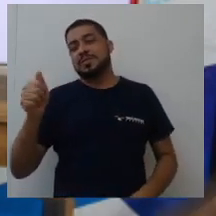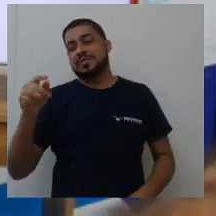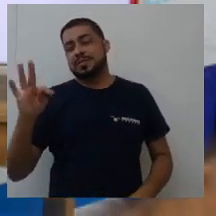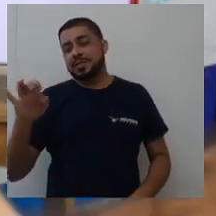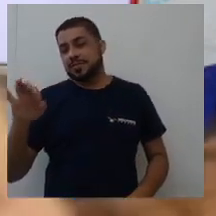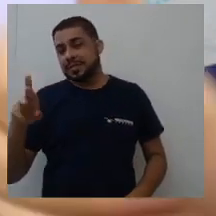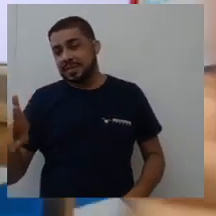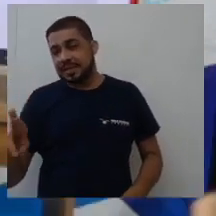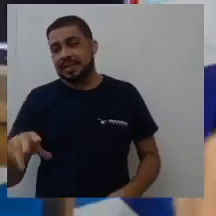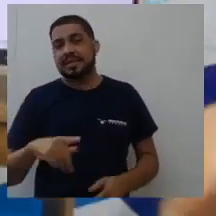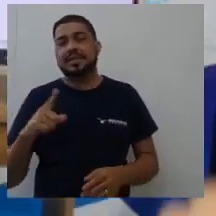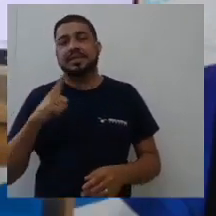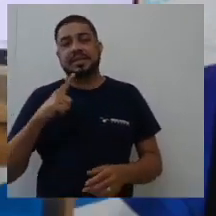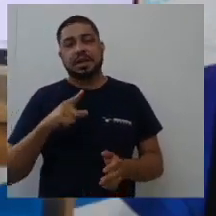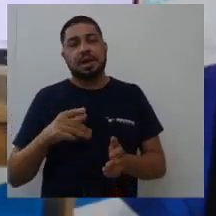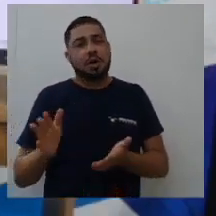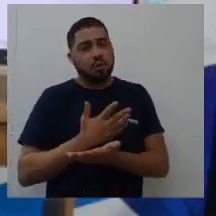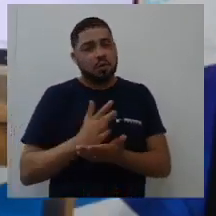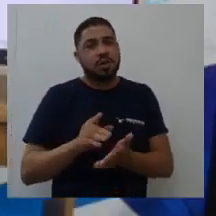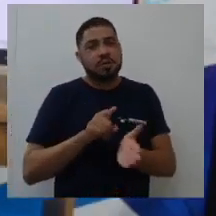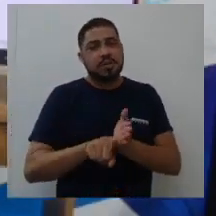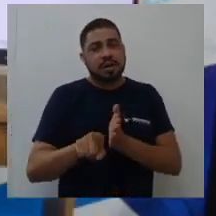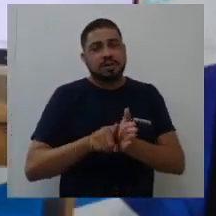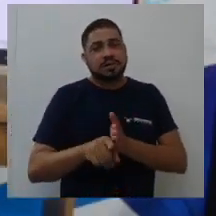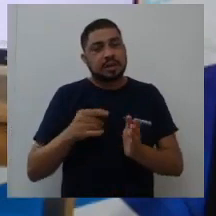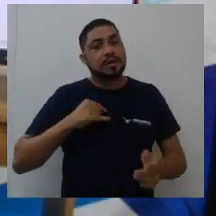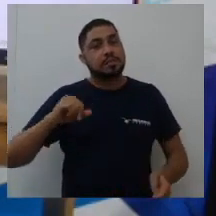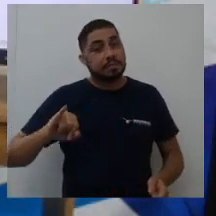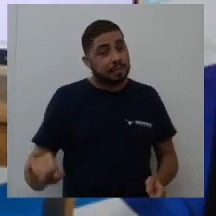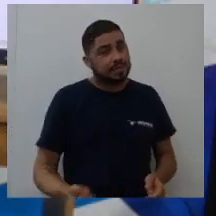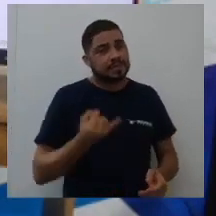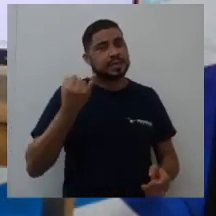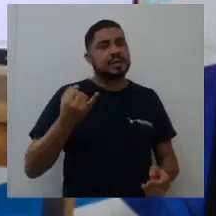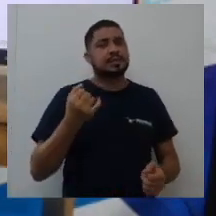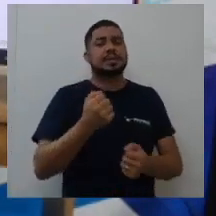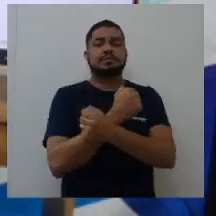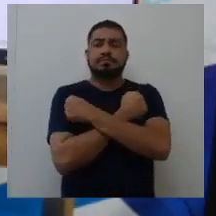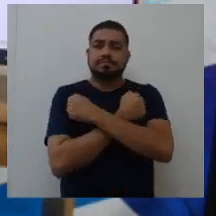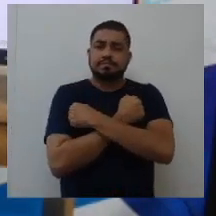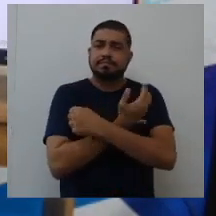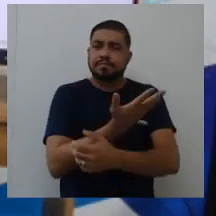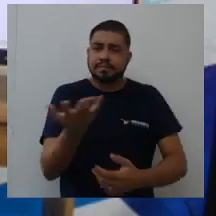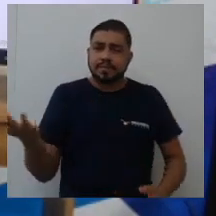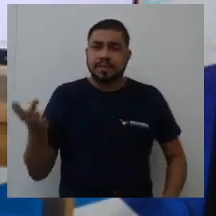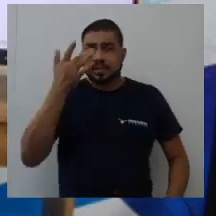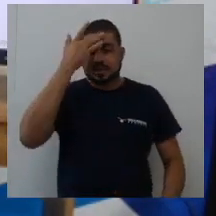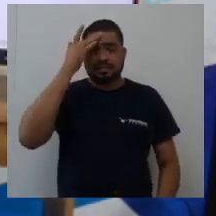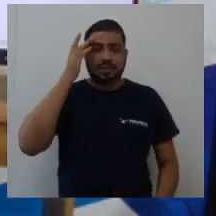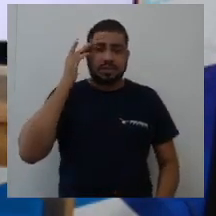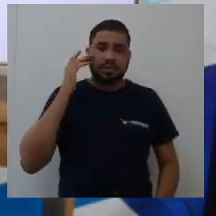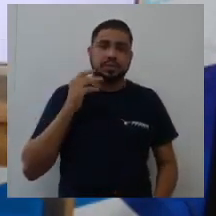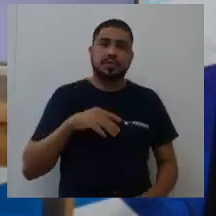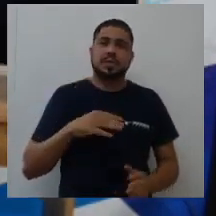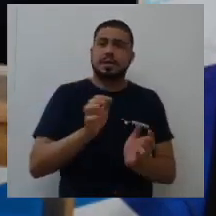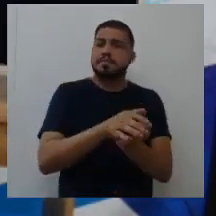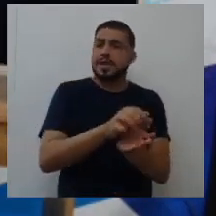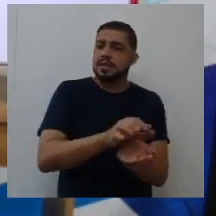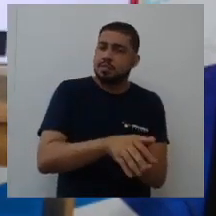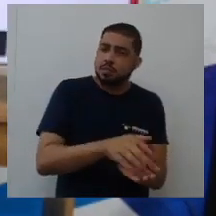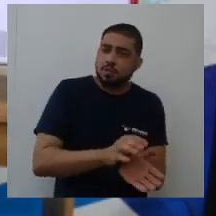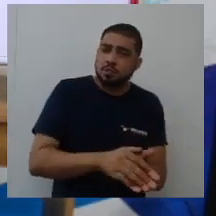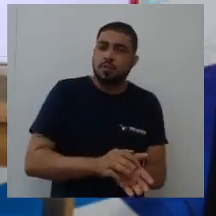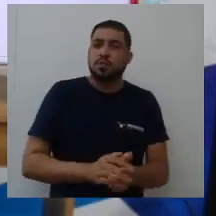umas perguntinhas aí, mas eu quero aproveitar aqui para saudar aí a galerinha que tá aí em todo o estado de